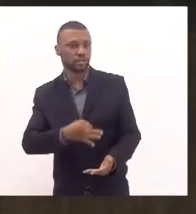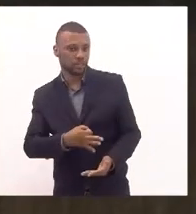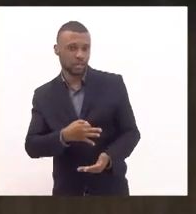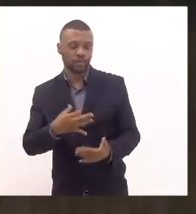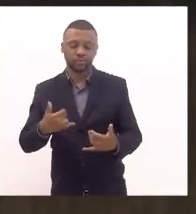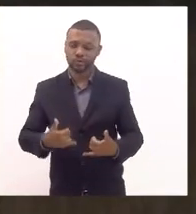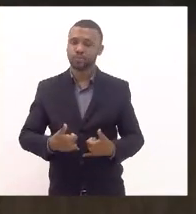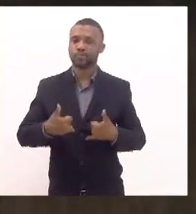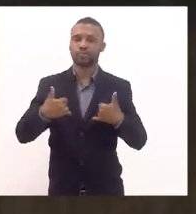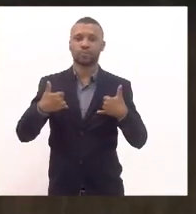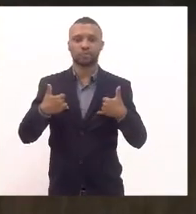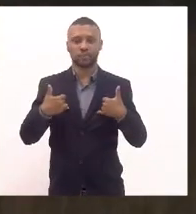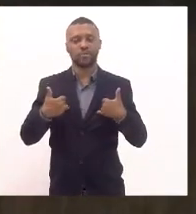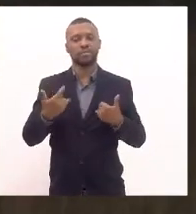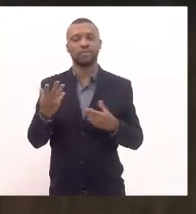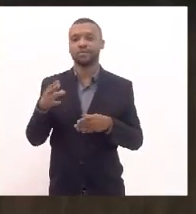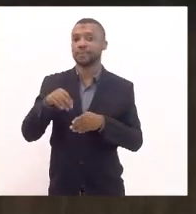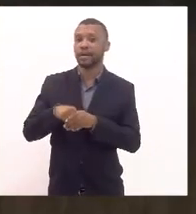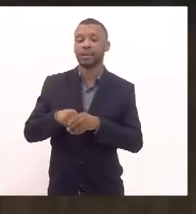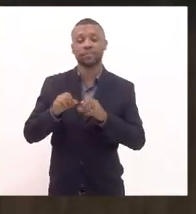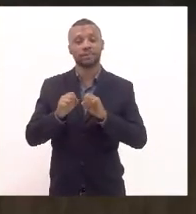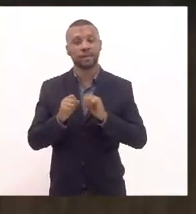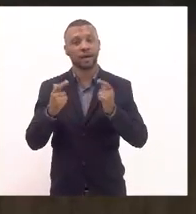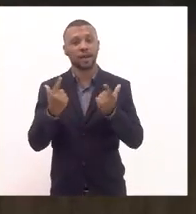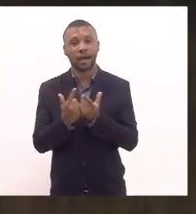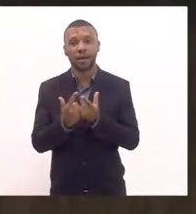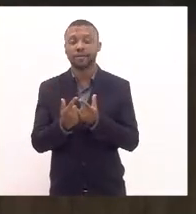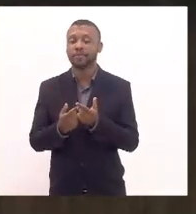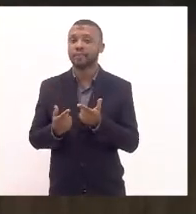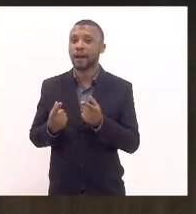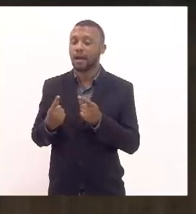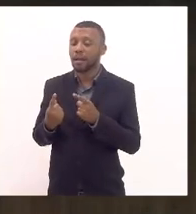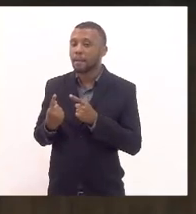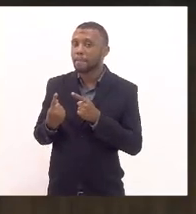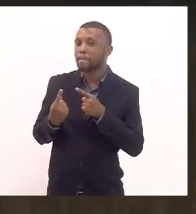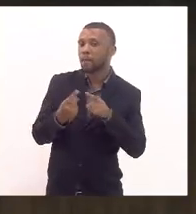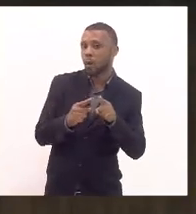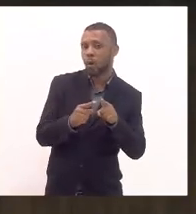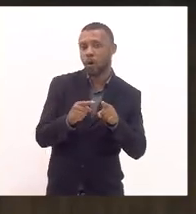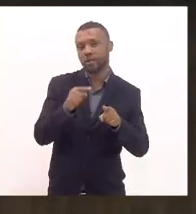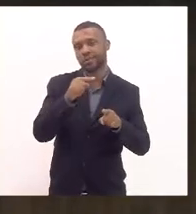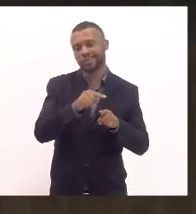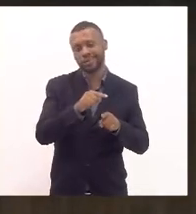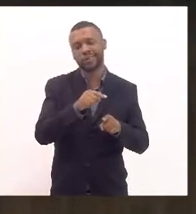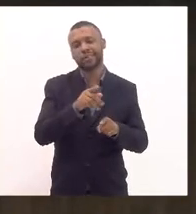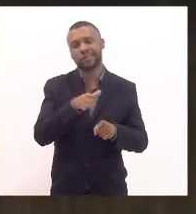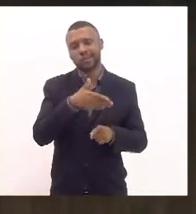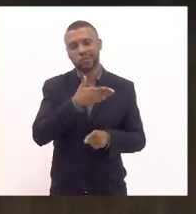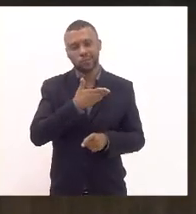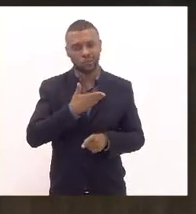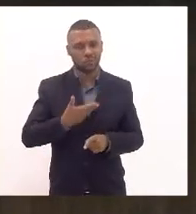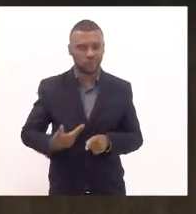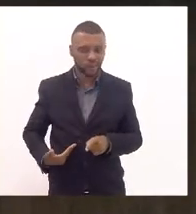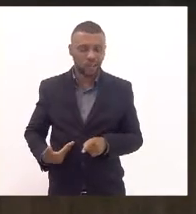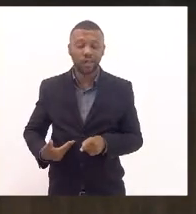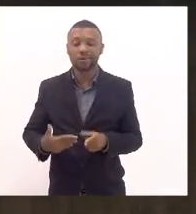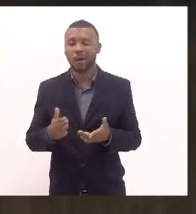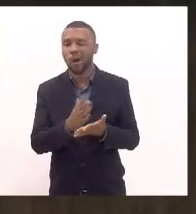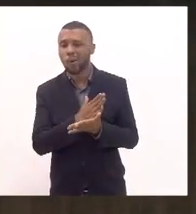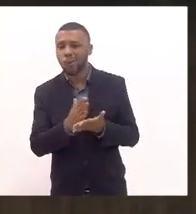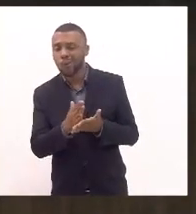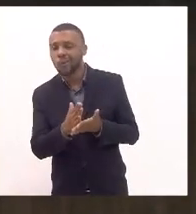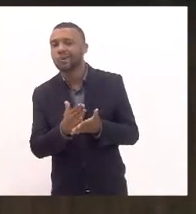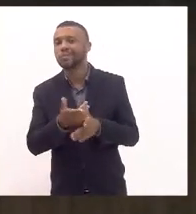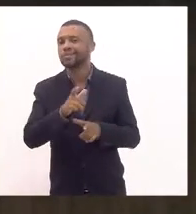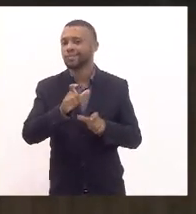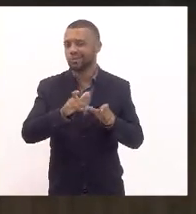nos honra fazer parte dessa casa que vai na contramão né é tanto de alguns dos nossos